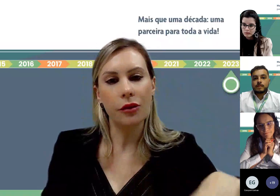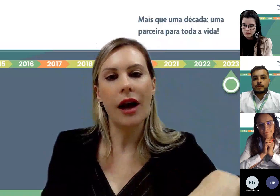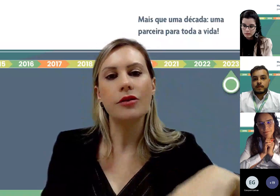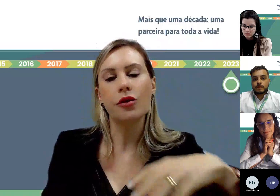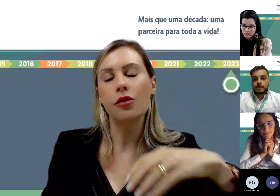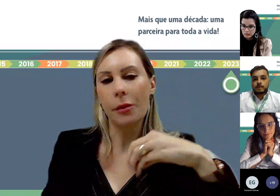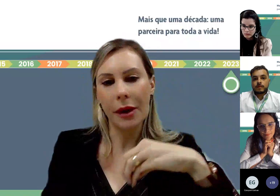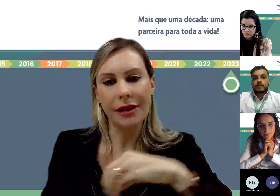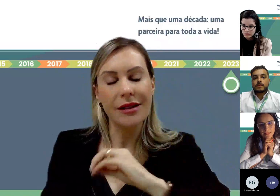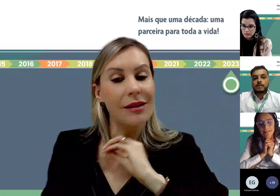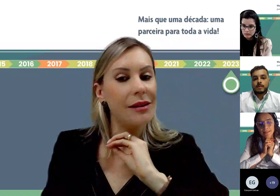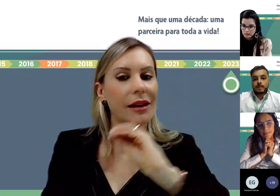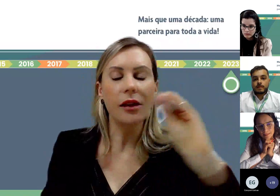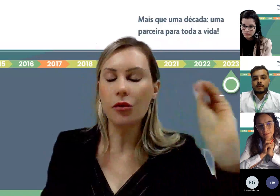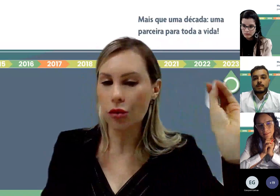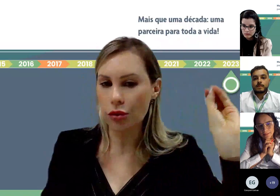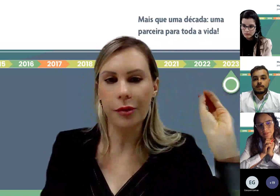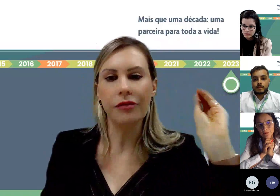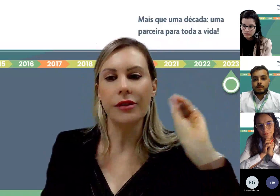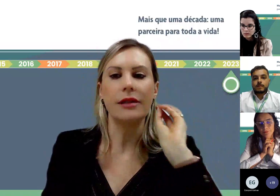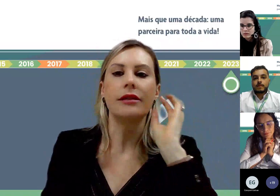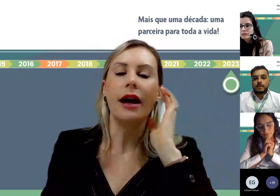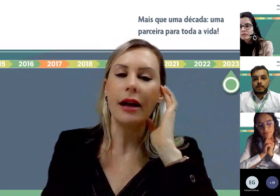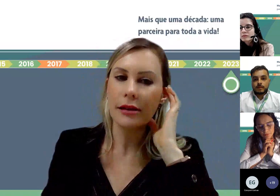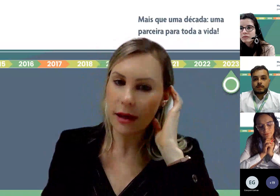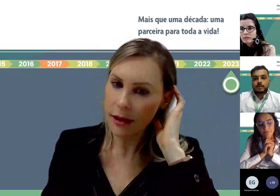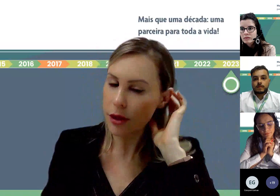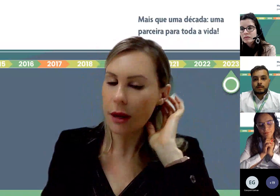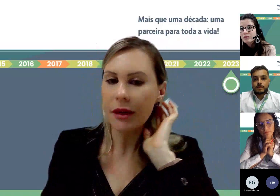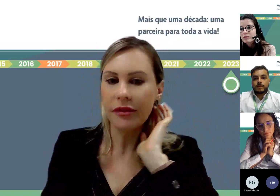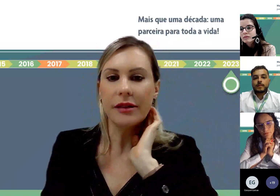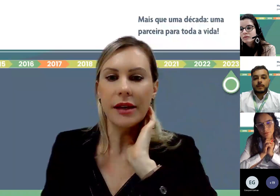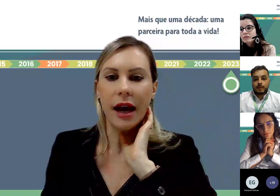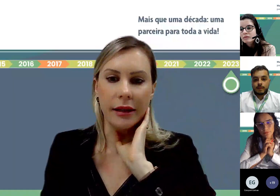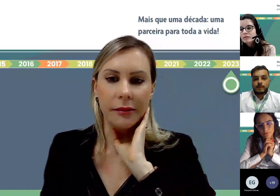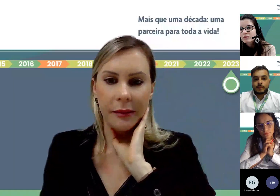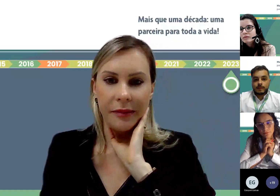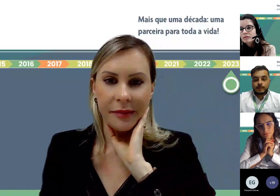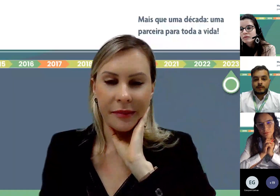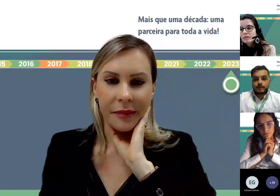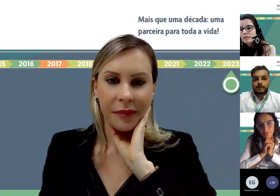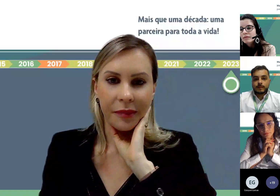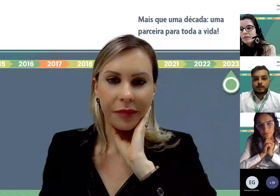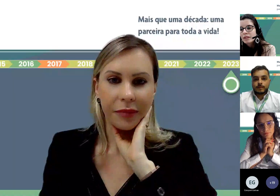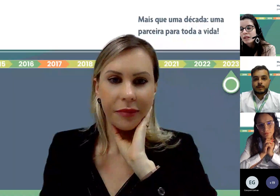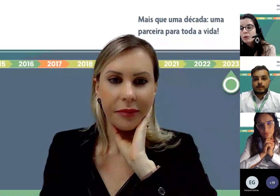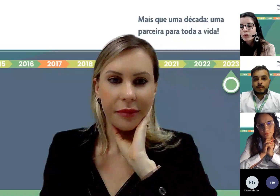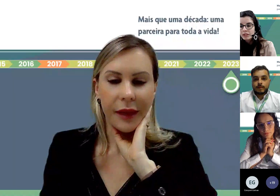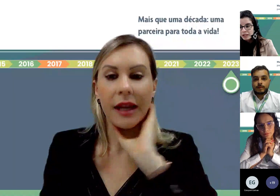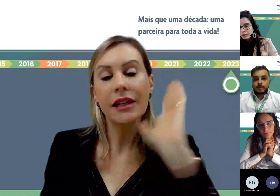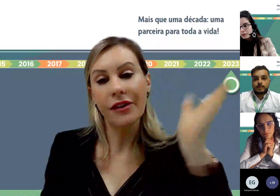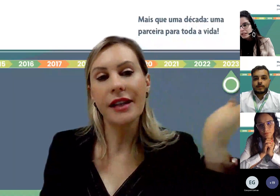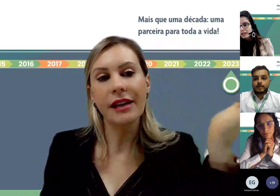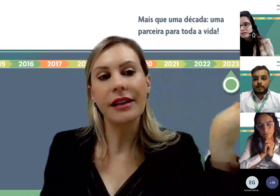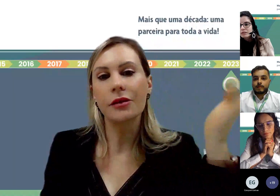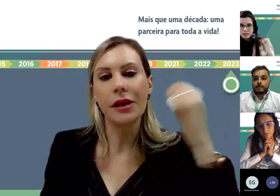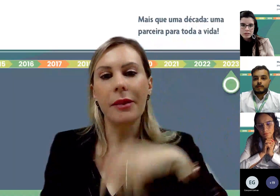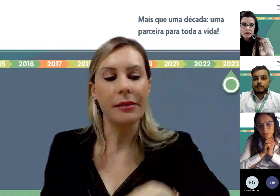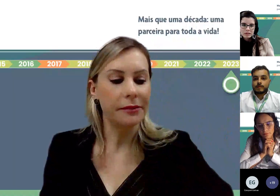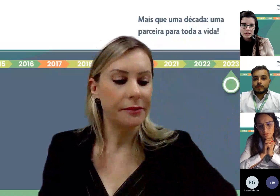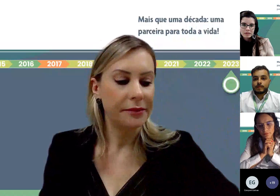fazem, tanto o Thalisson quanto a Patrícia, sem nenhum custo para vocês, tá? Essa assessoria previdenciária. Eu E coloquei o eles